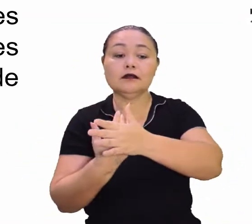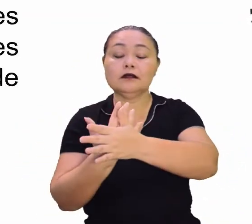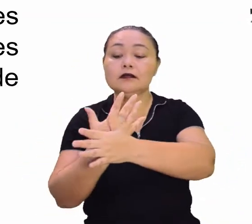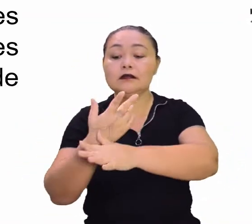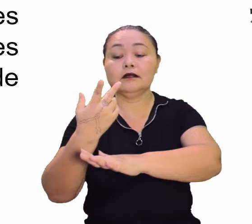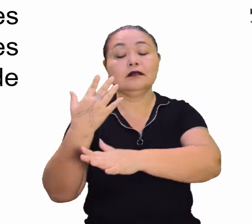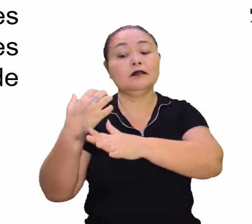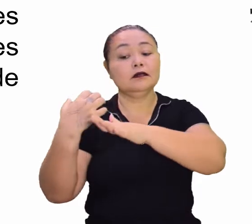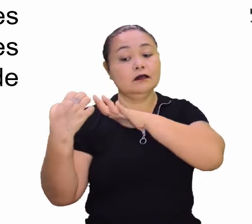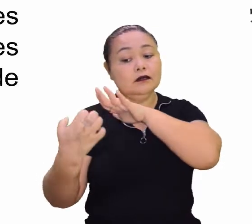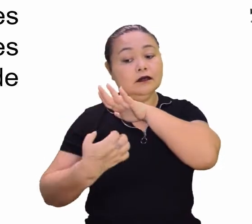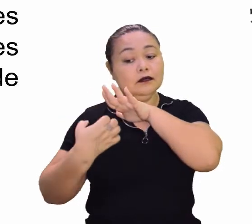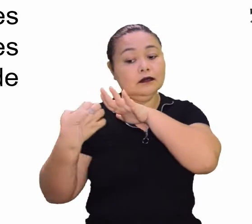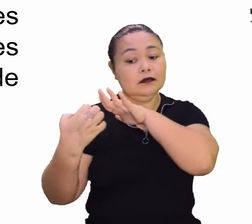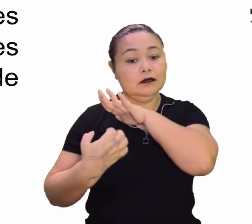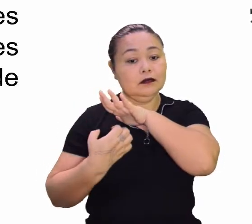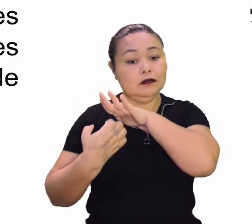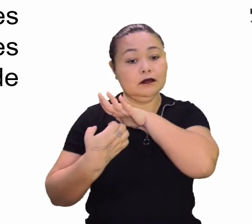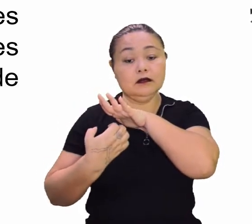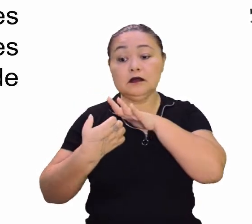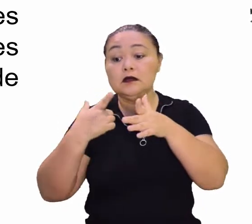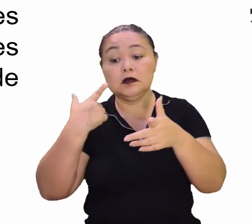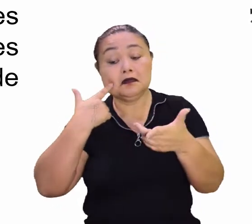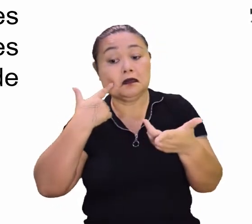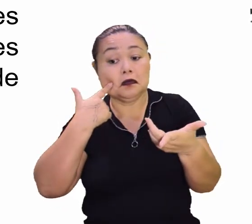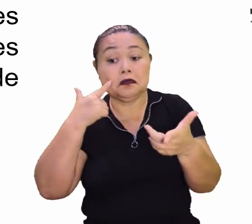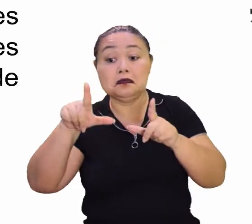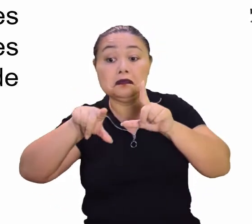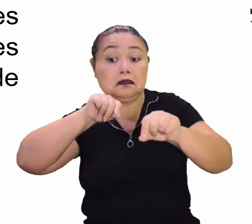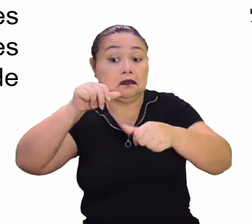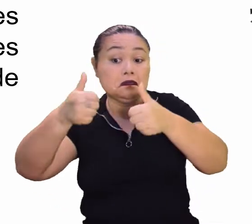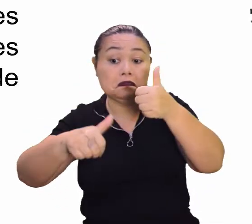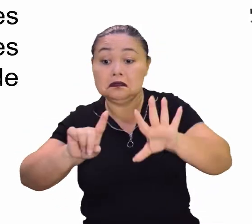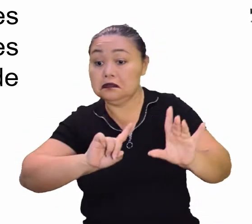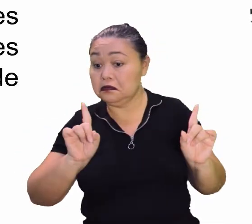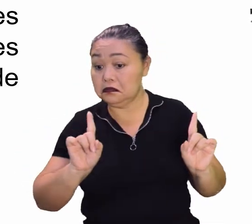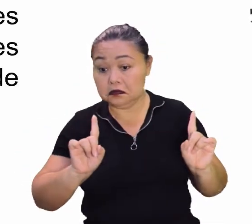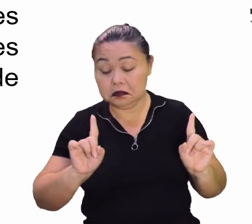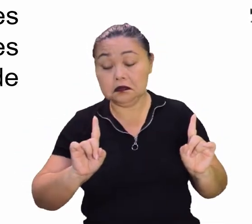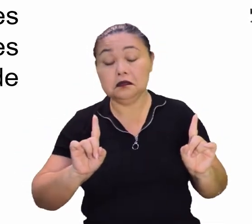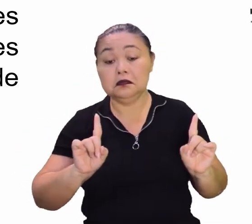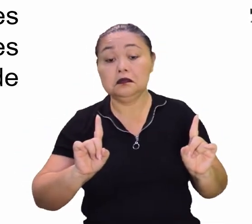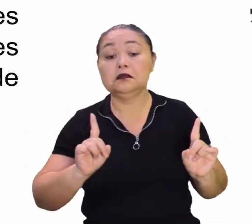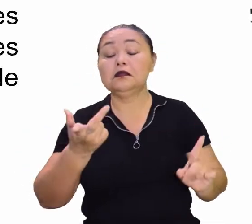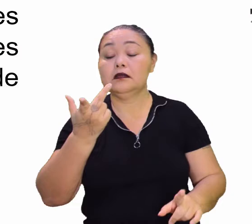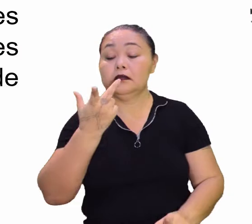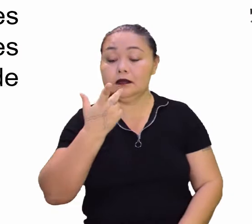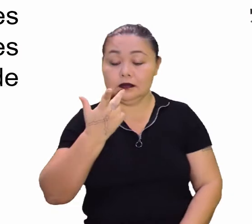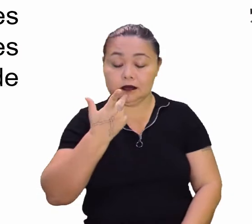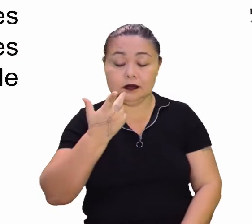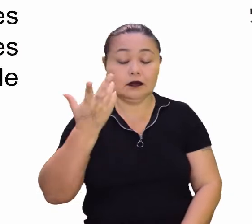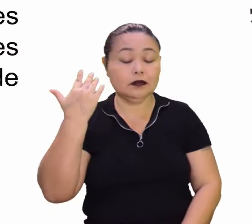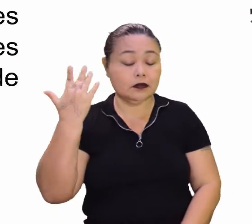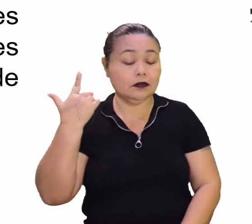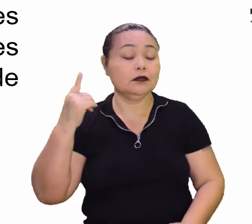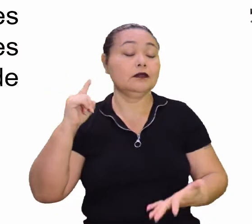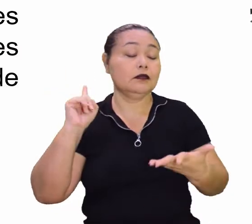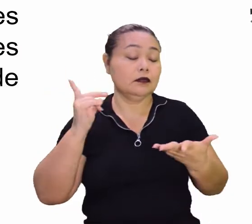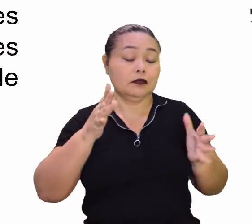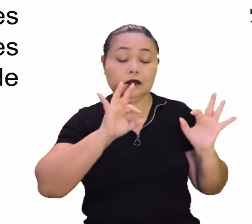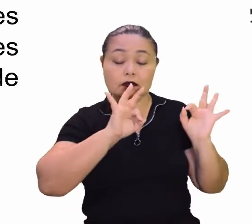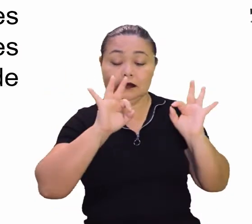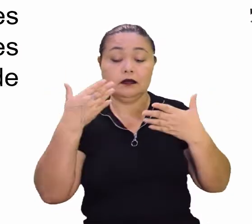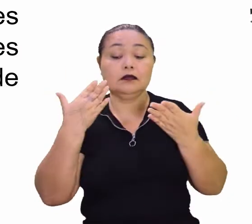industrial não é aleatória. Isso é uma verdade, Rogério. Falamos isso em muitos